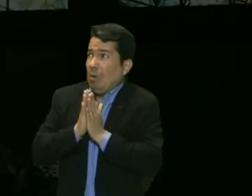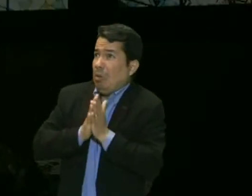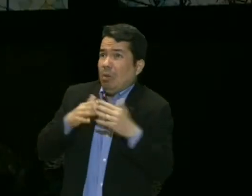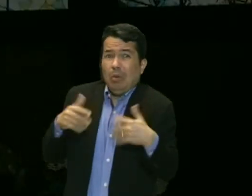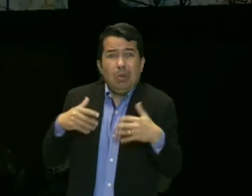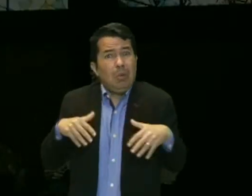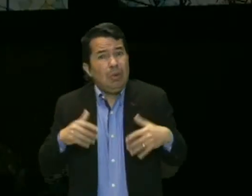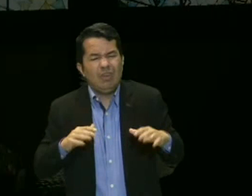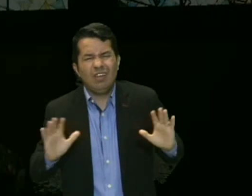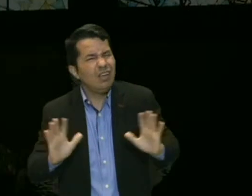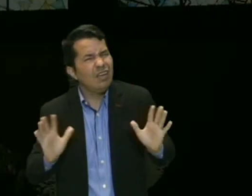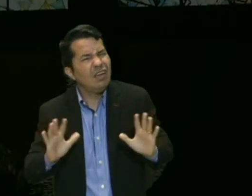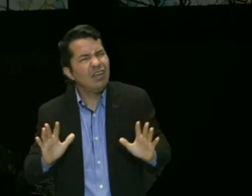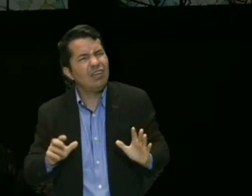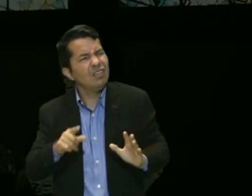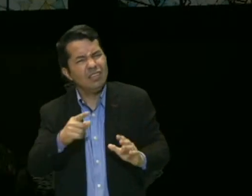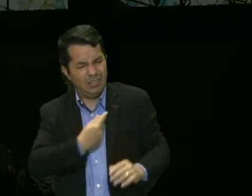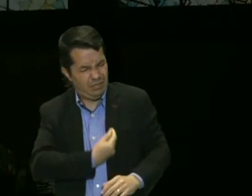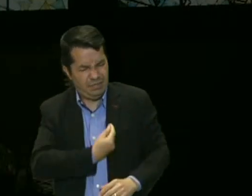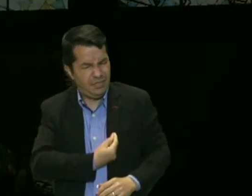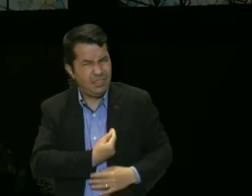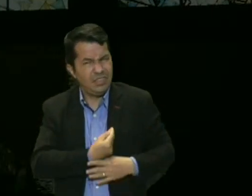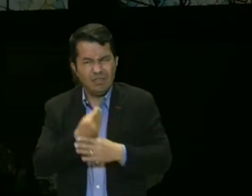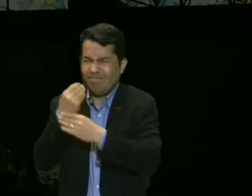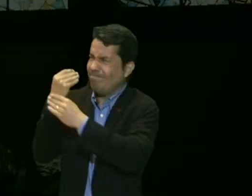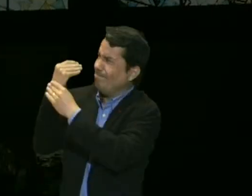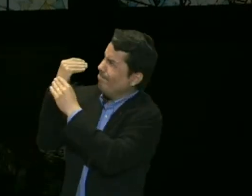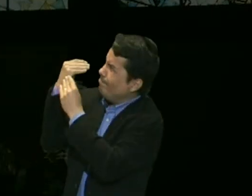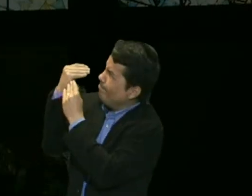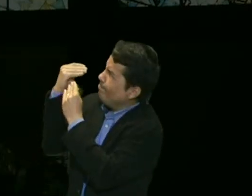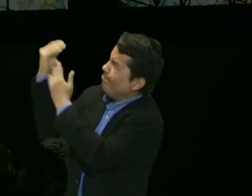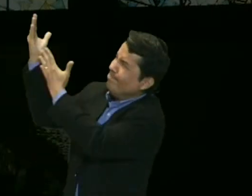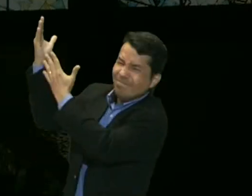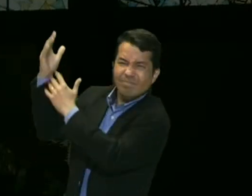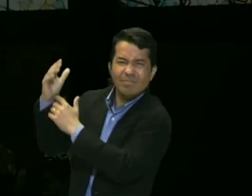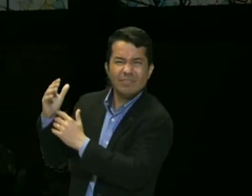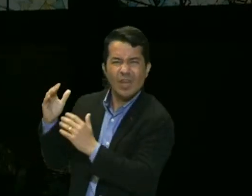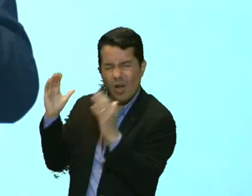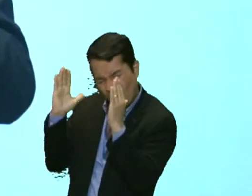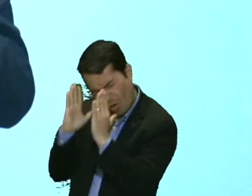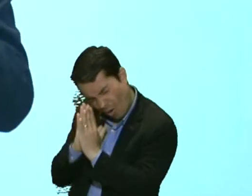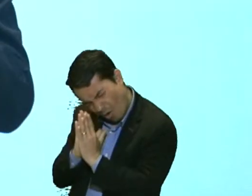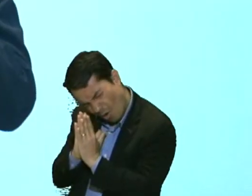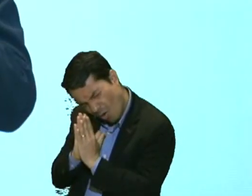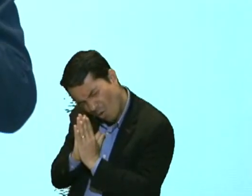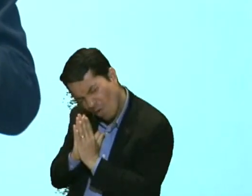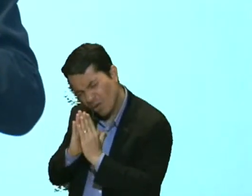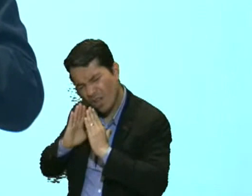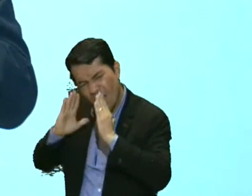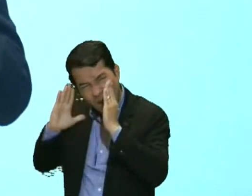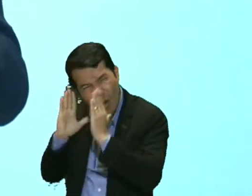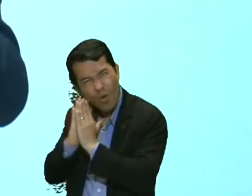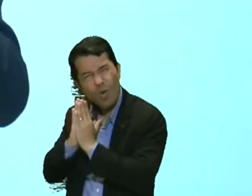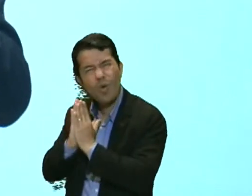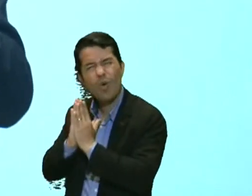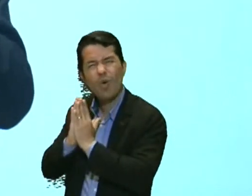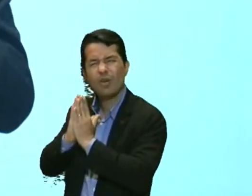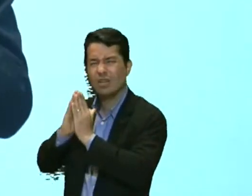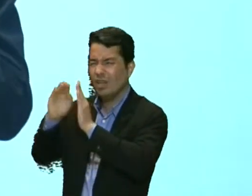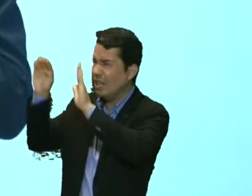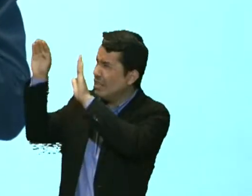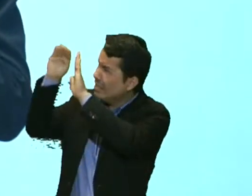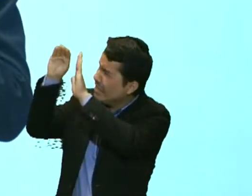ansiedade, entregue-se à oração. Está ansioso? Entregue-se à